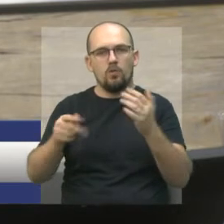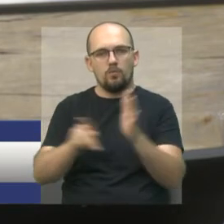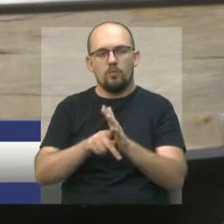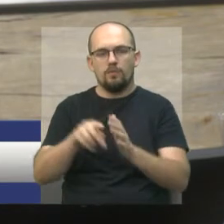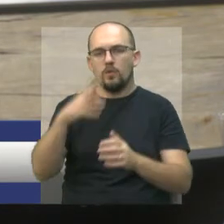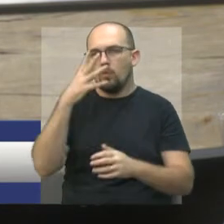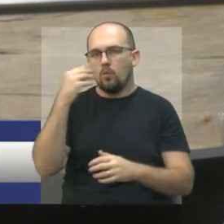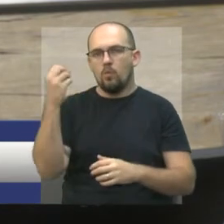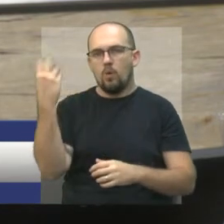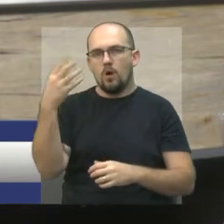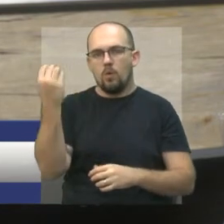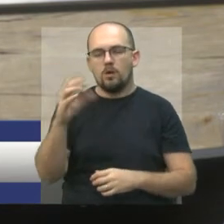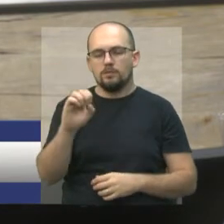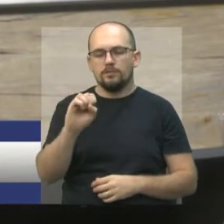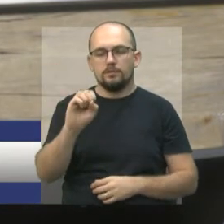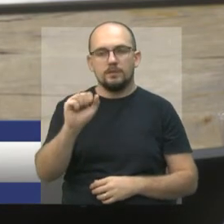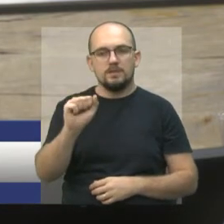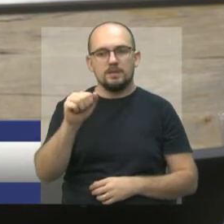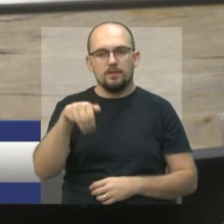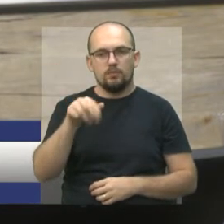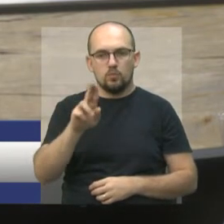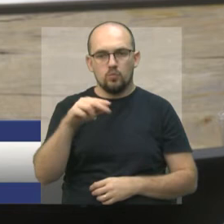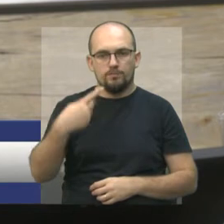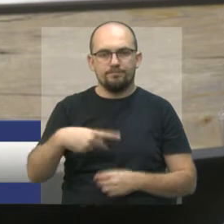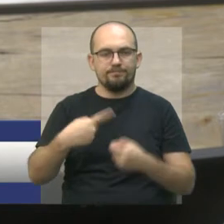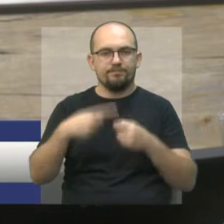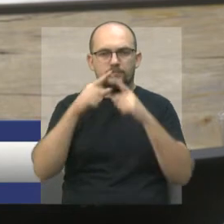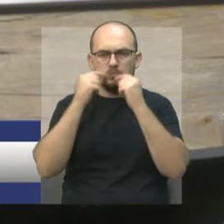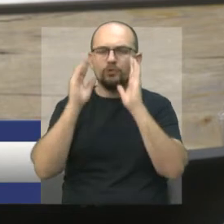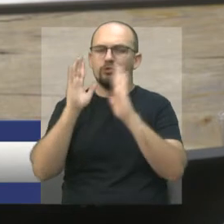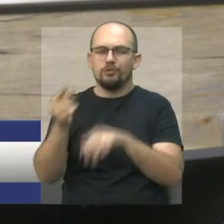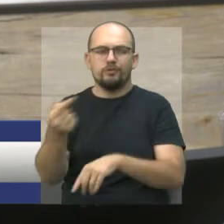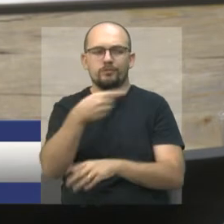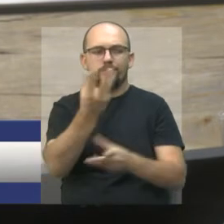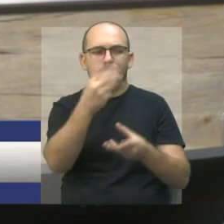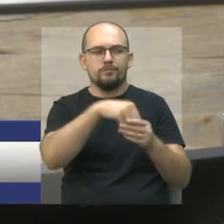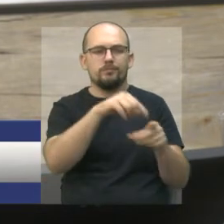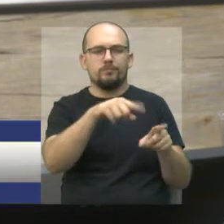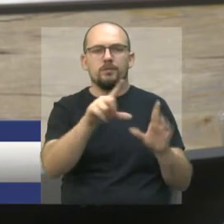SAMU, do município de Jaú, já está assegurada na Lei